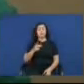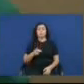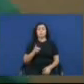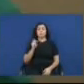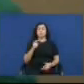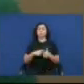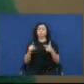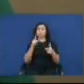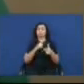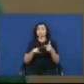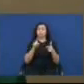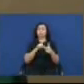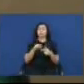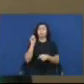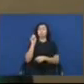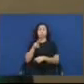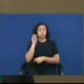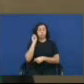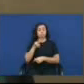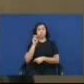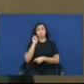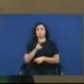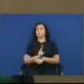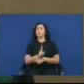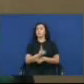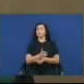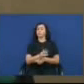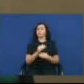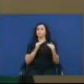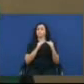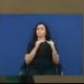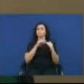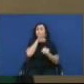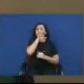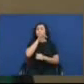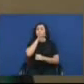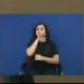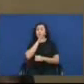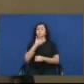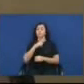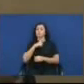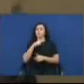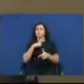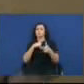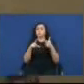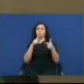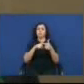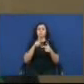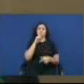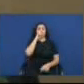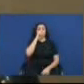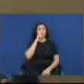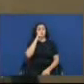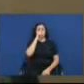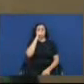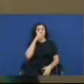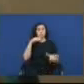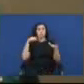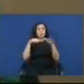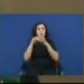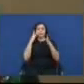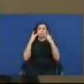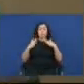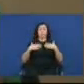vereador André falou, né? Muitas vezes a gente tinha seríssimos problemas de pessoas que entravam no teatro. Uma